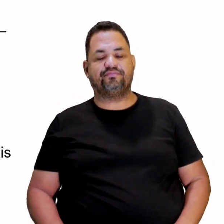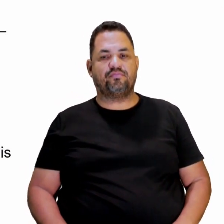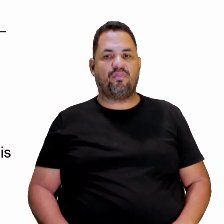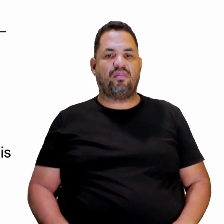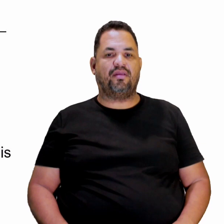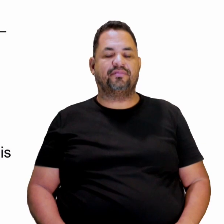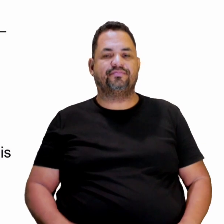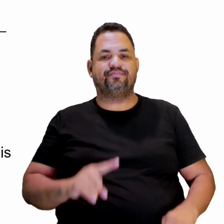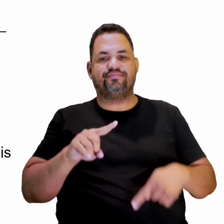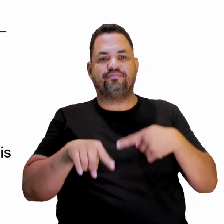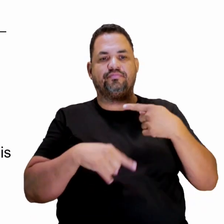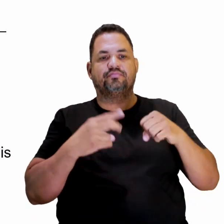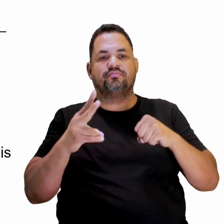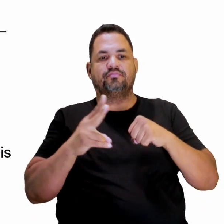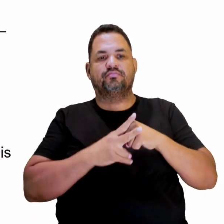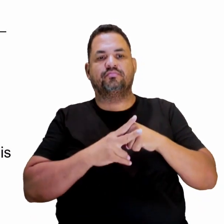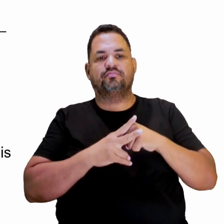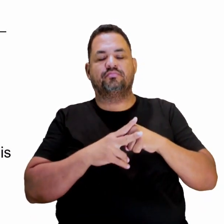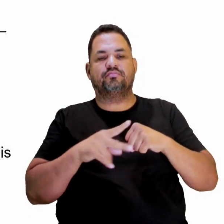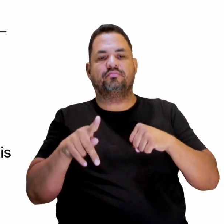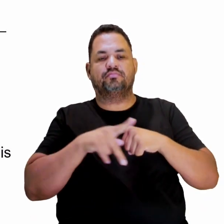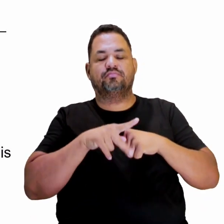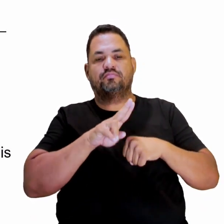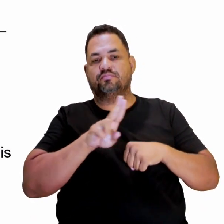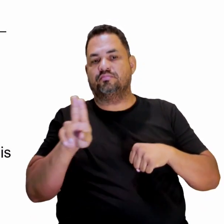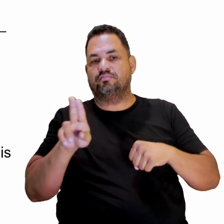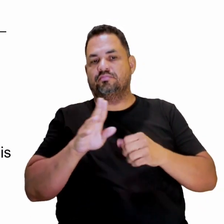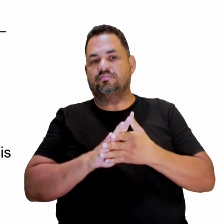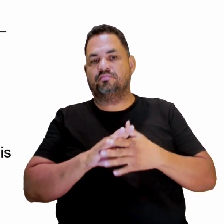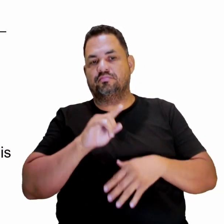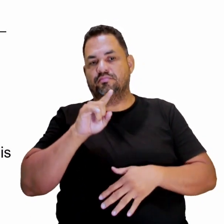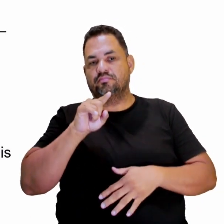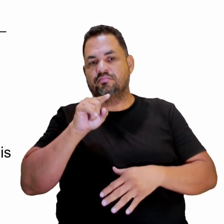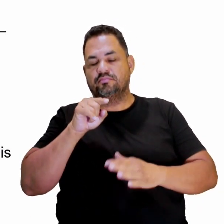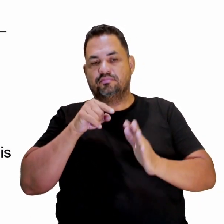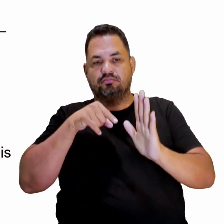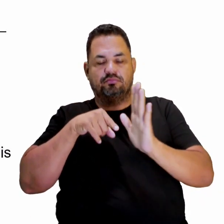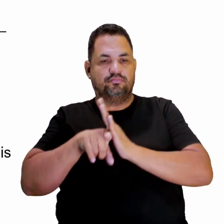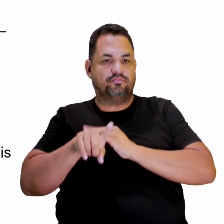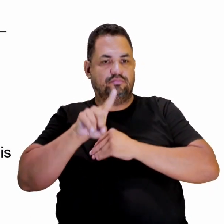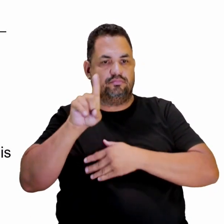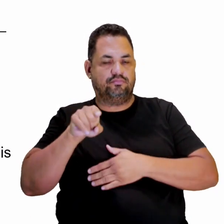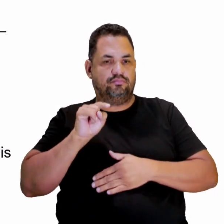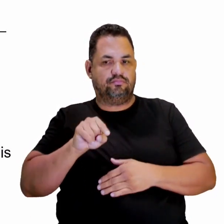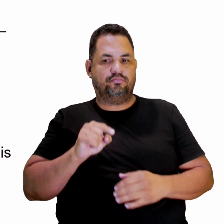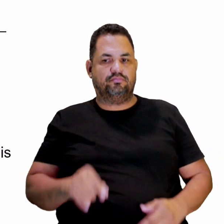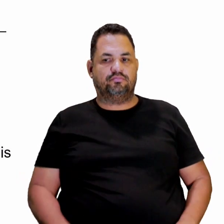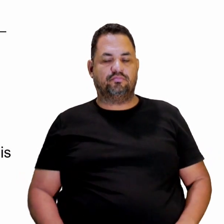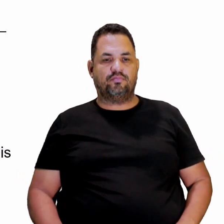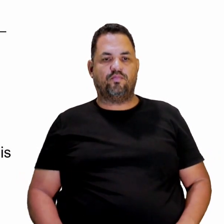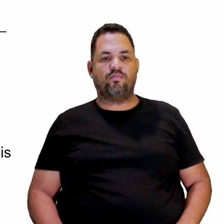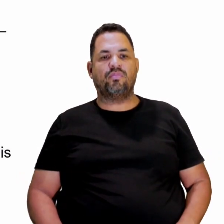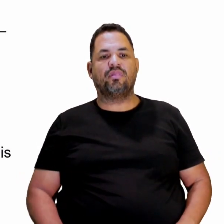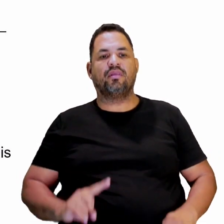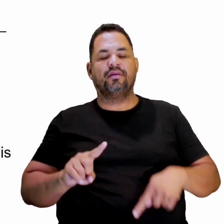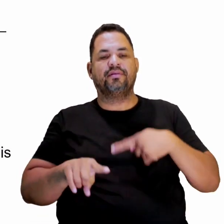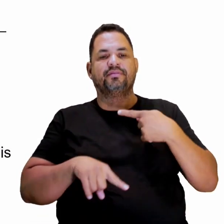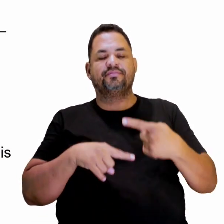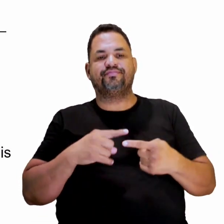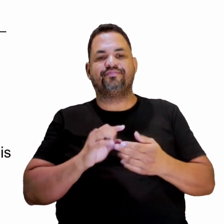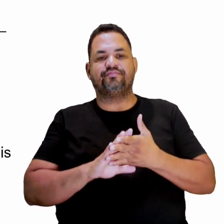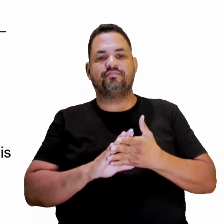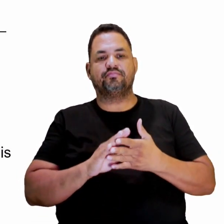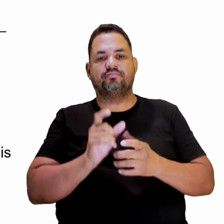vem depois do pronome interrogativo. Então ele vai ficar aqui, depois dele e antes do sujeito. Então vai